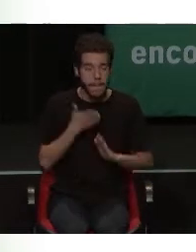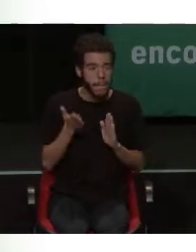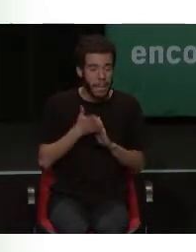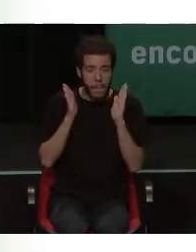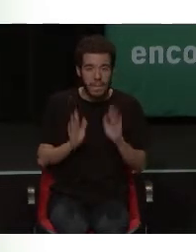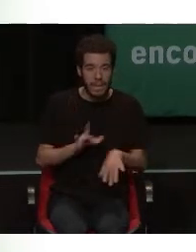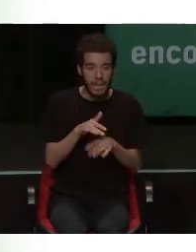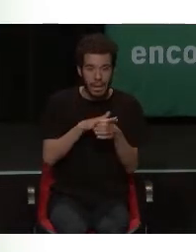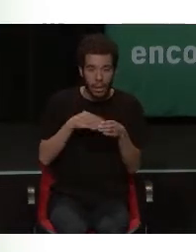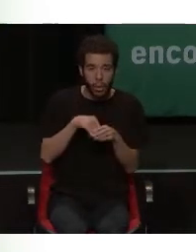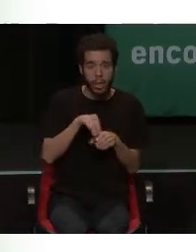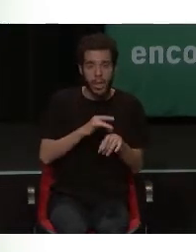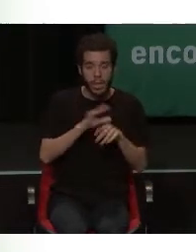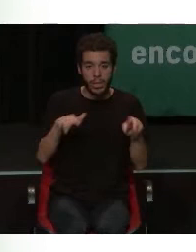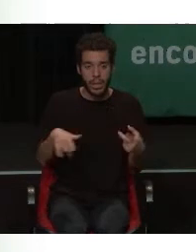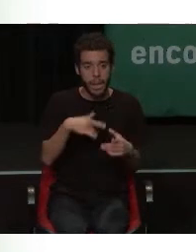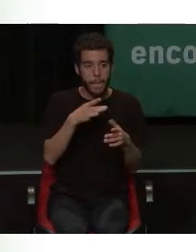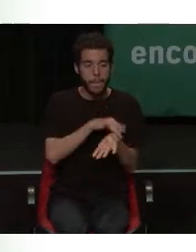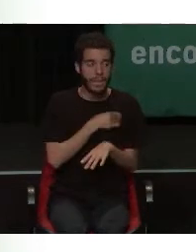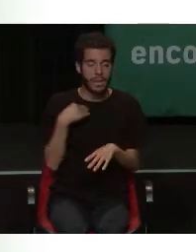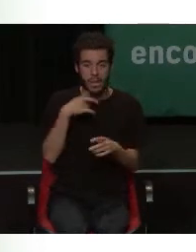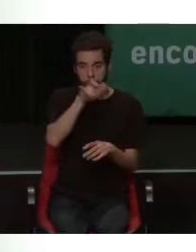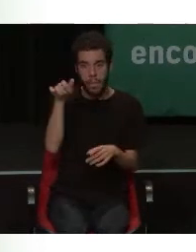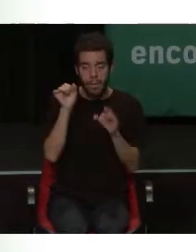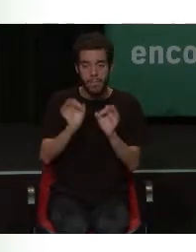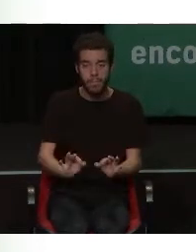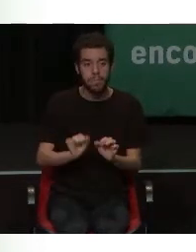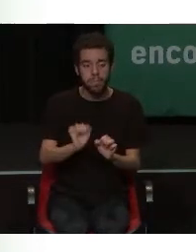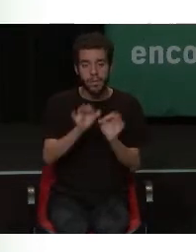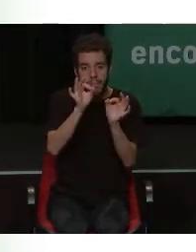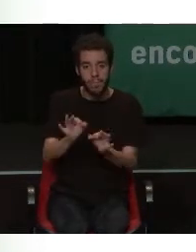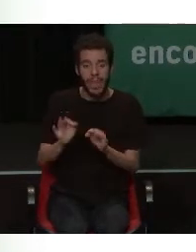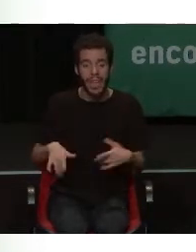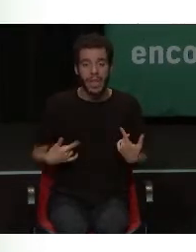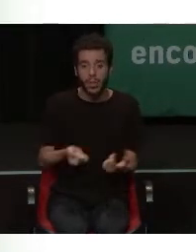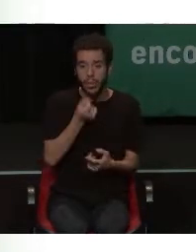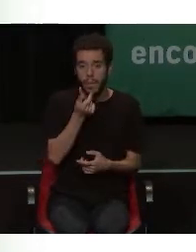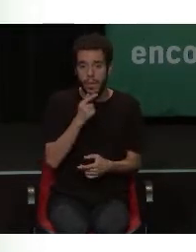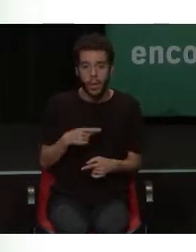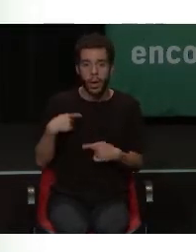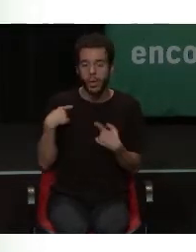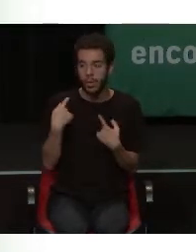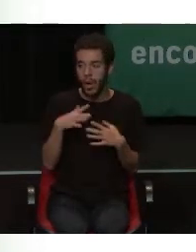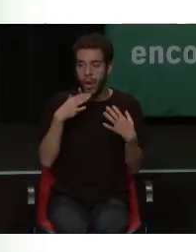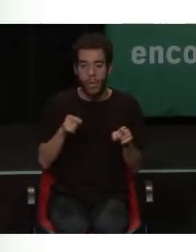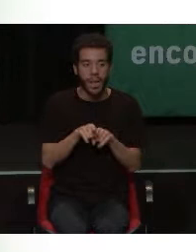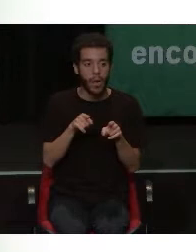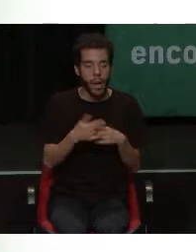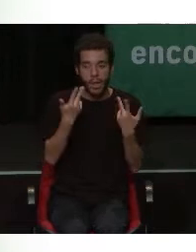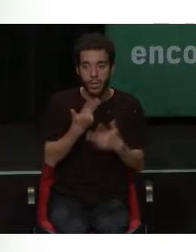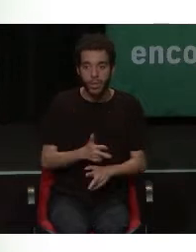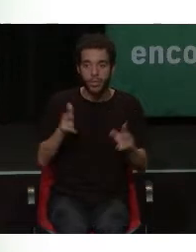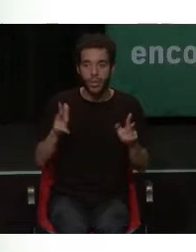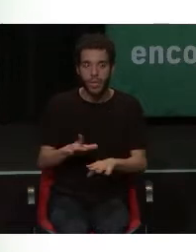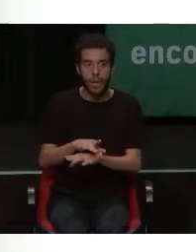hospitalar em medicina humana, que muitas das quais classes de antibióticos não estão disponíveis para uso veterinário nos